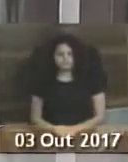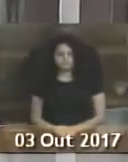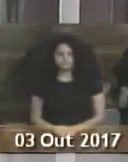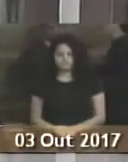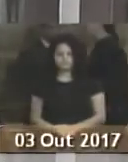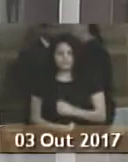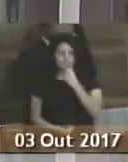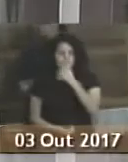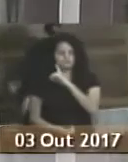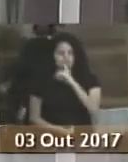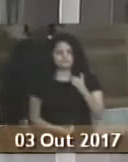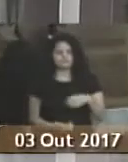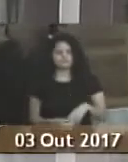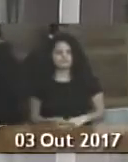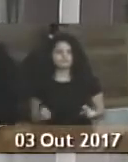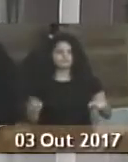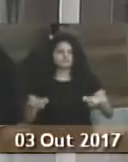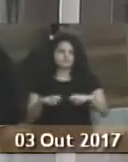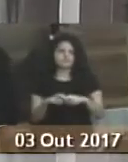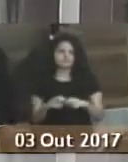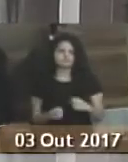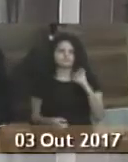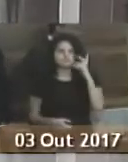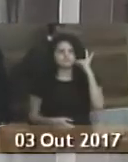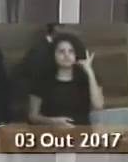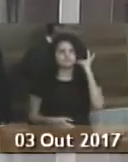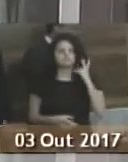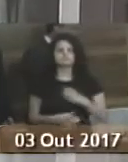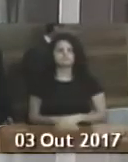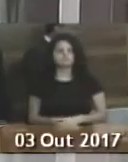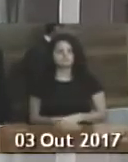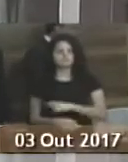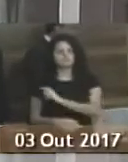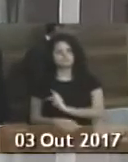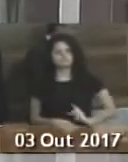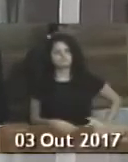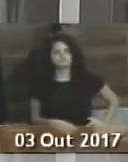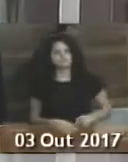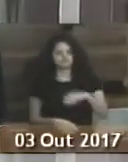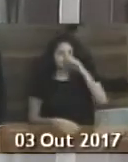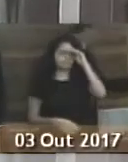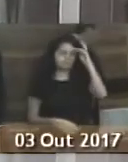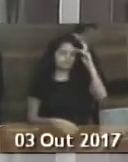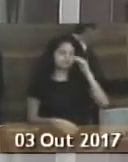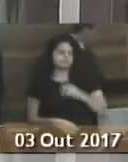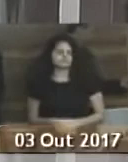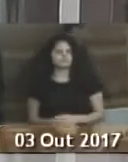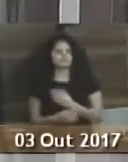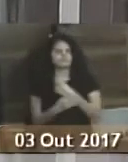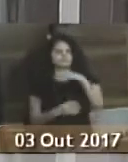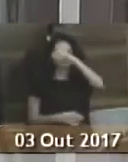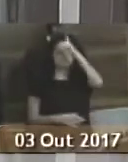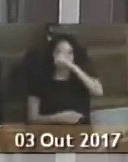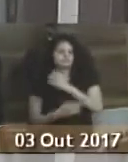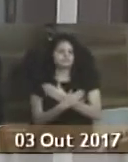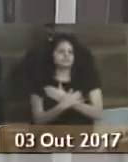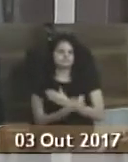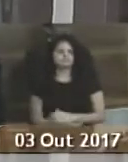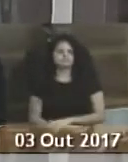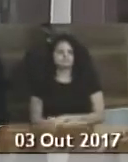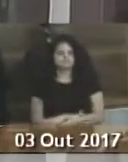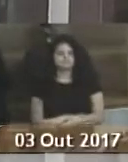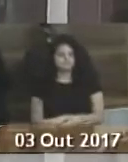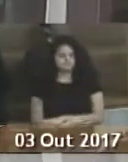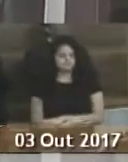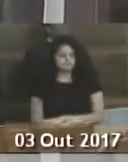Vamos lá, bom dia a todos, plenário presente, novos vereadores. Presidente, obrigado, Deus te abençoe, ficou lindo. Por